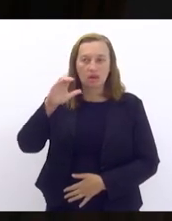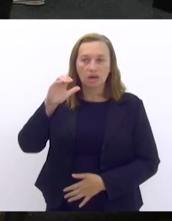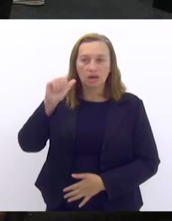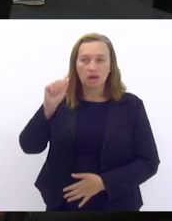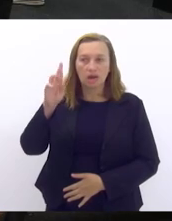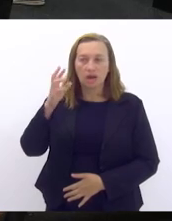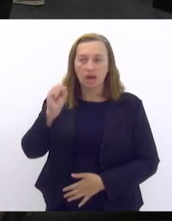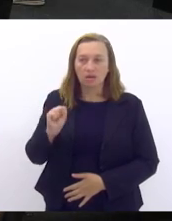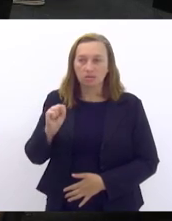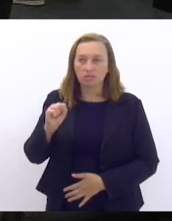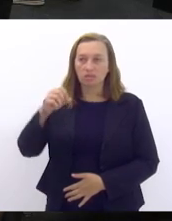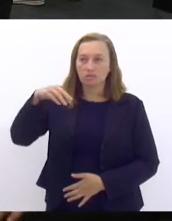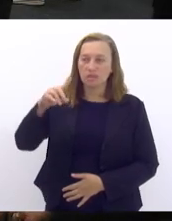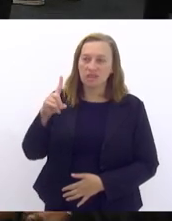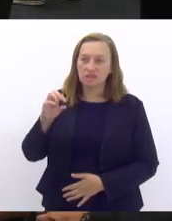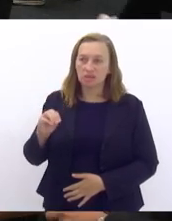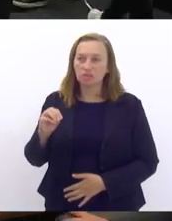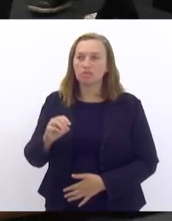Macedo.